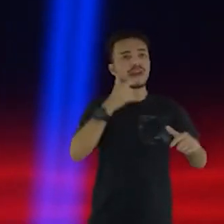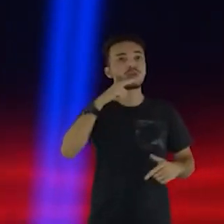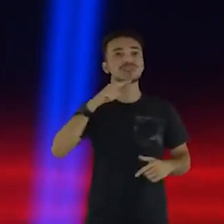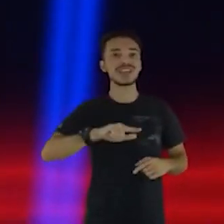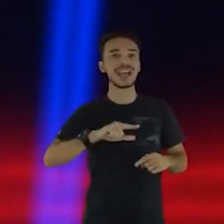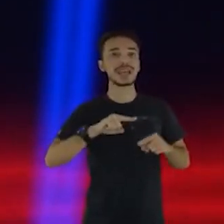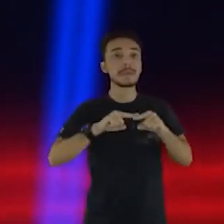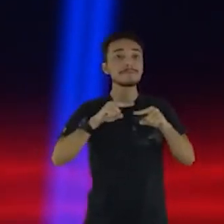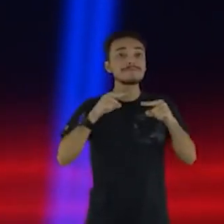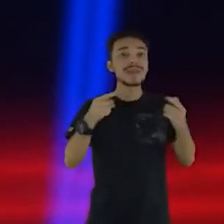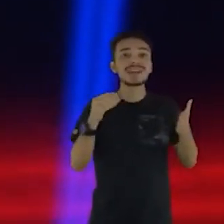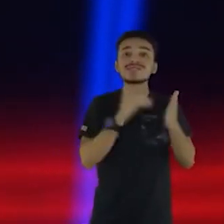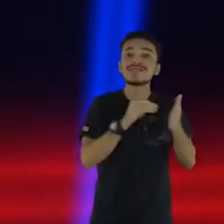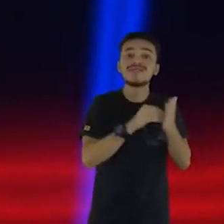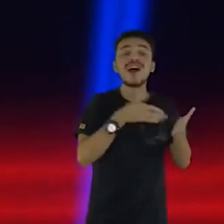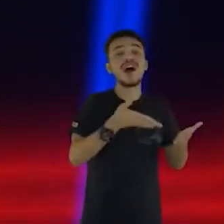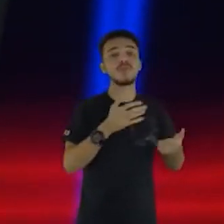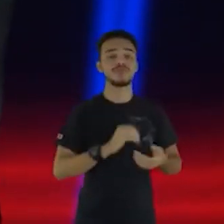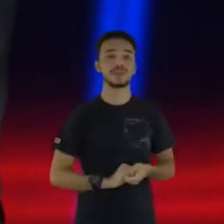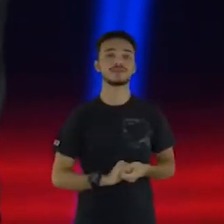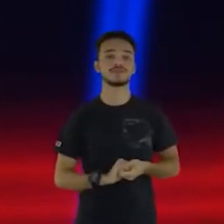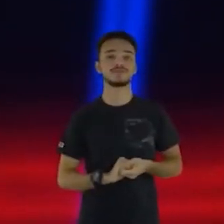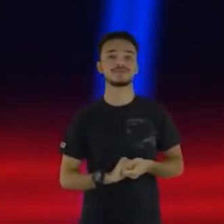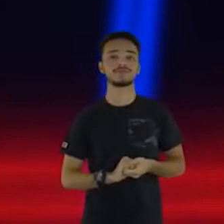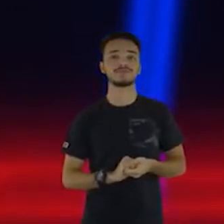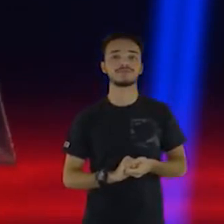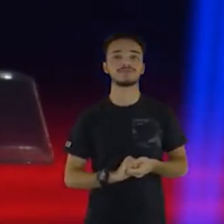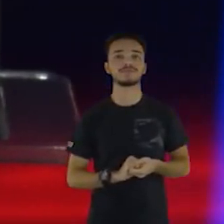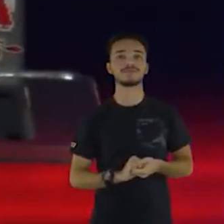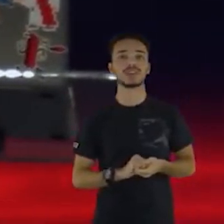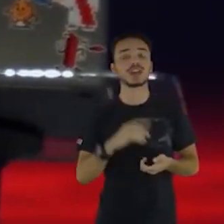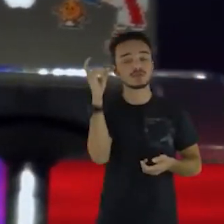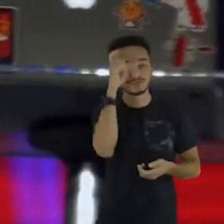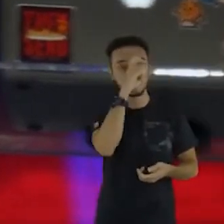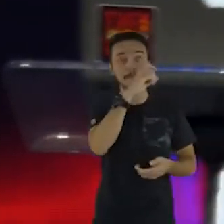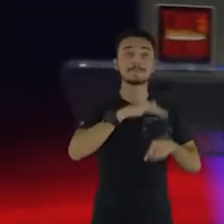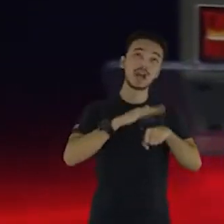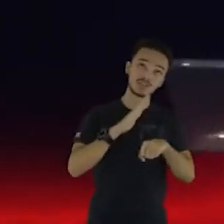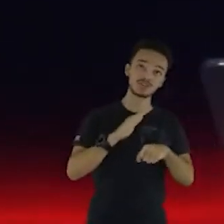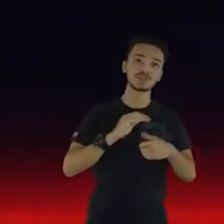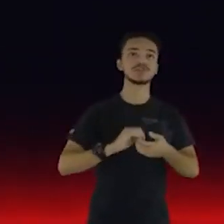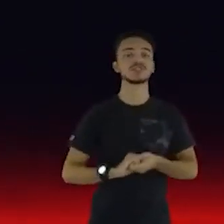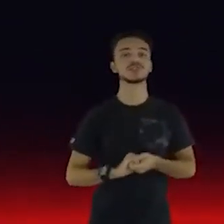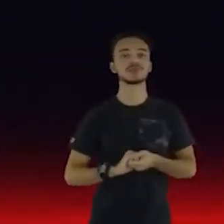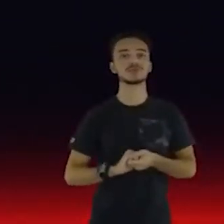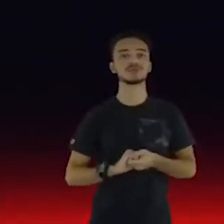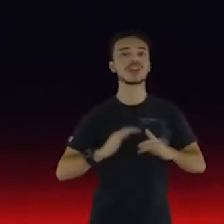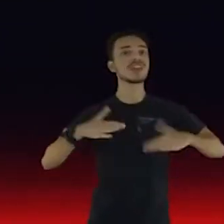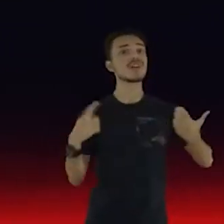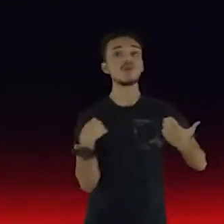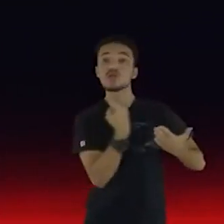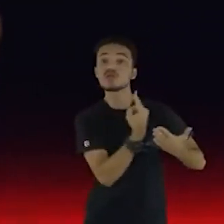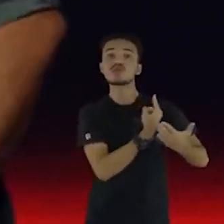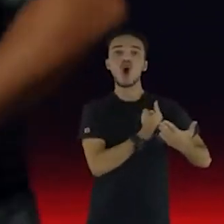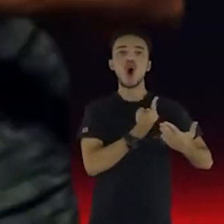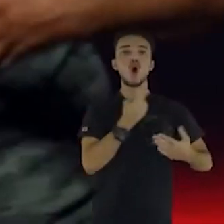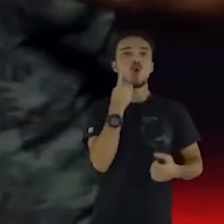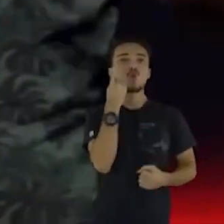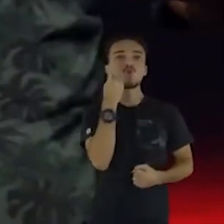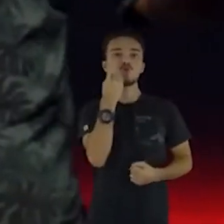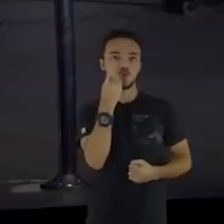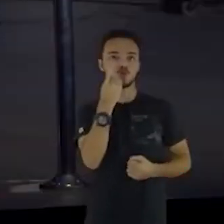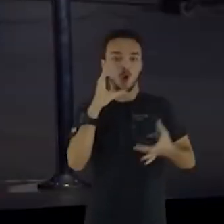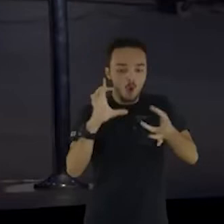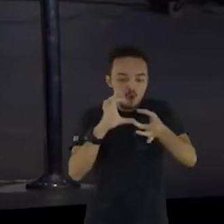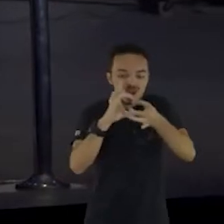Nós precisamos ser um, porque se você não for um com o seu irmão, você não vai crescer, você